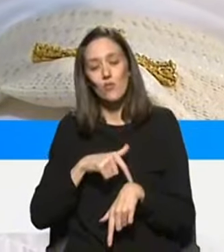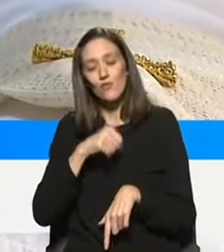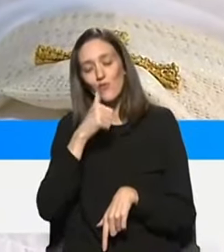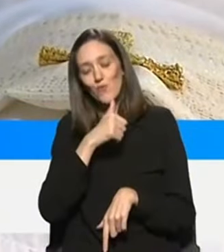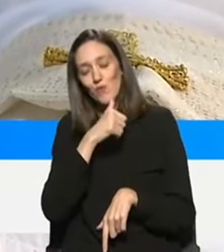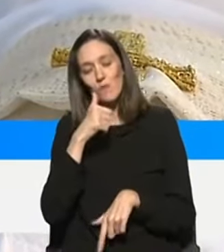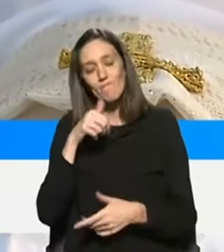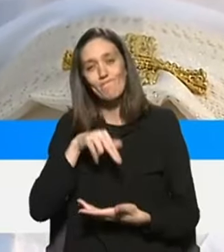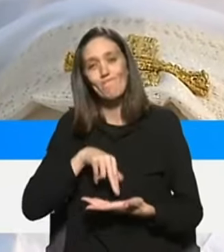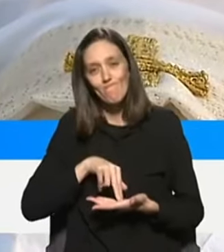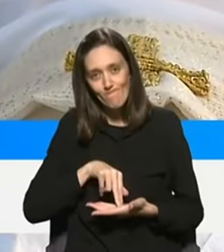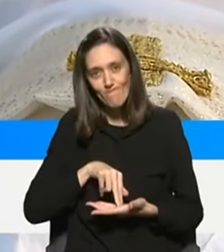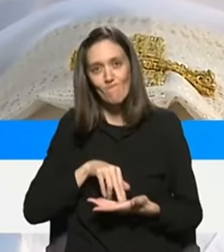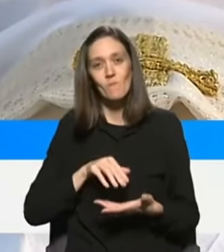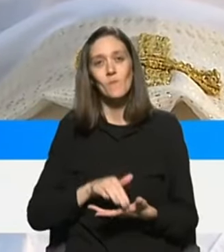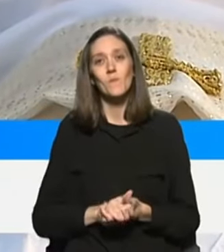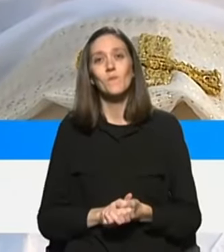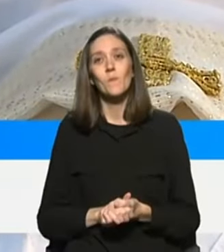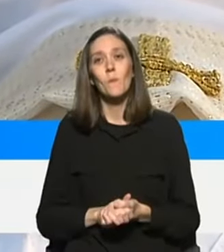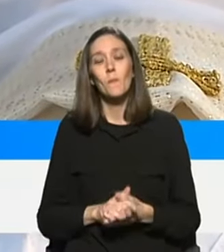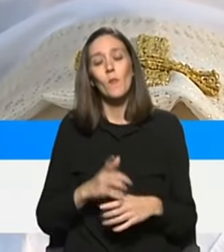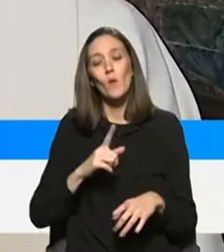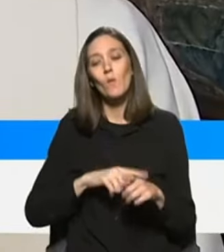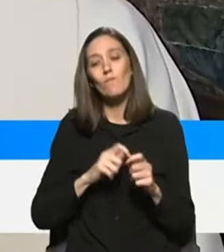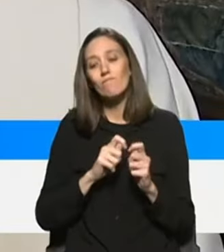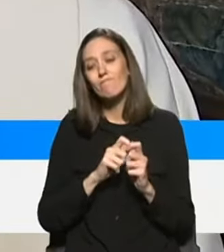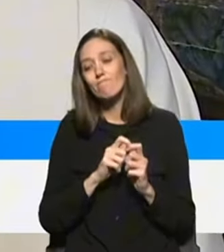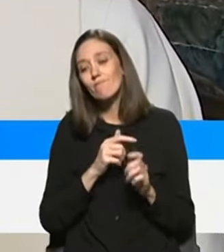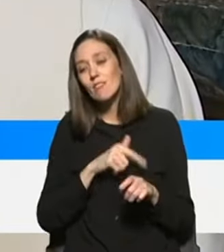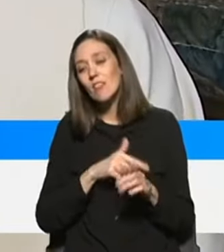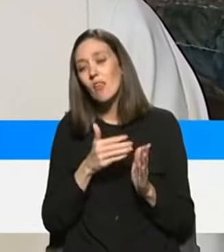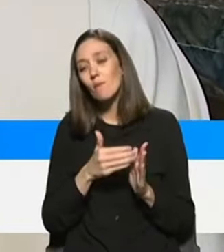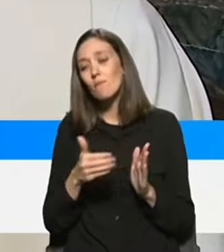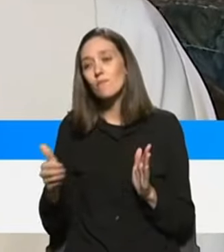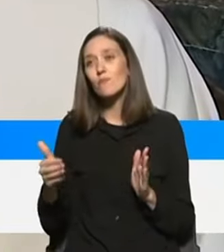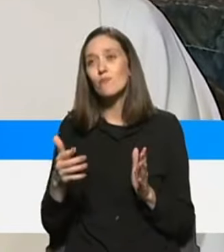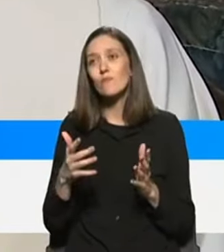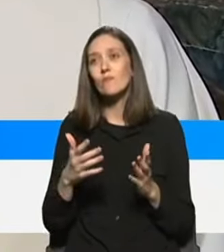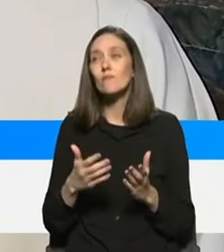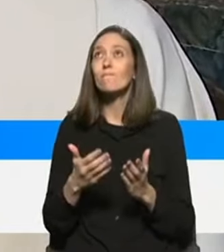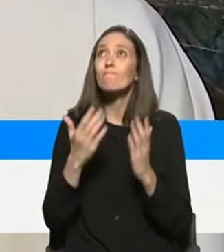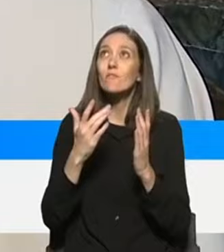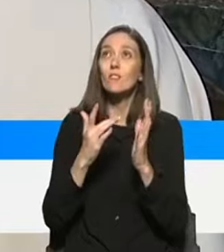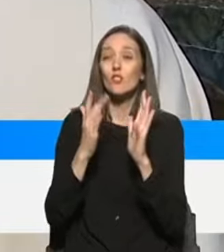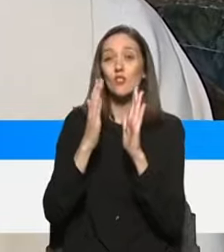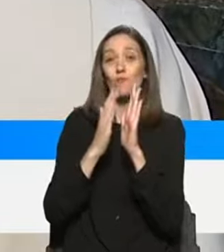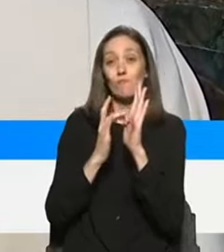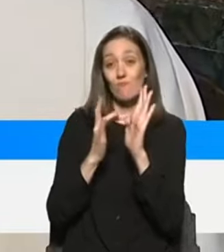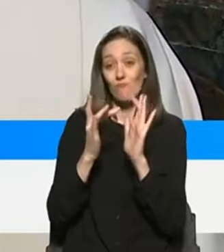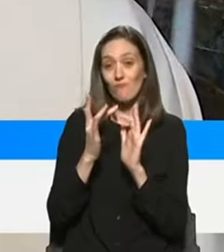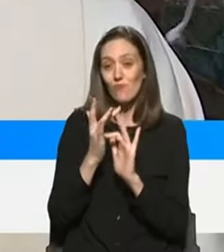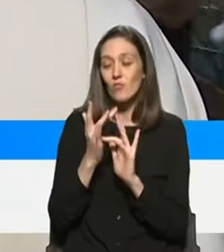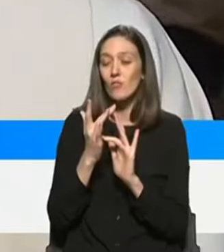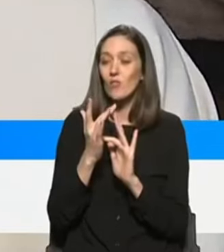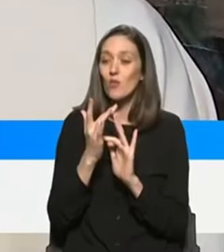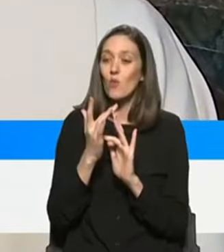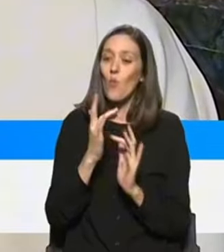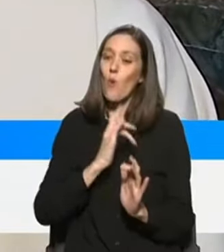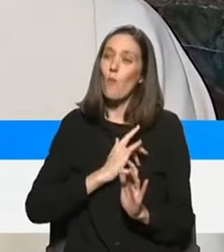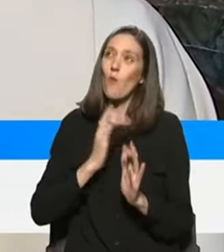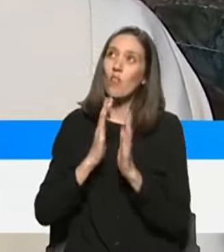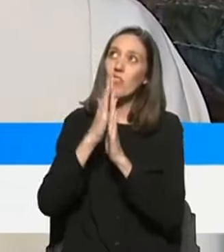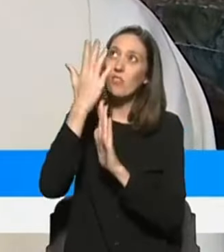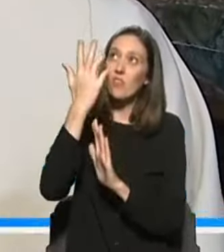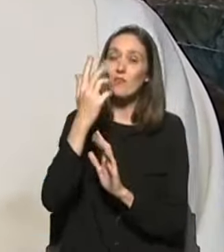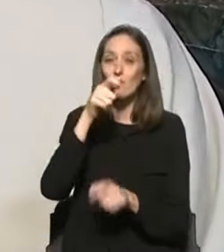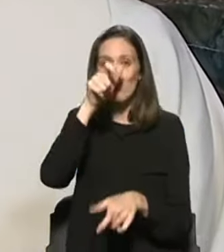sofrimento. Espero que seja uma face de maior configuração a Jesus Cristo e que as pessoas vejam em mim o amor de Deus, que eu seja um verdadeiro